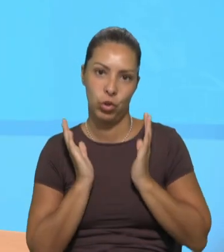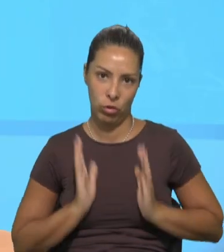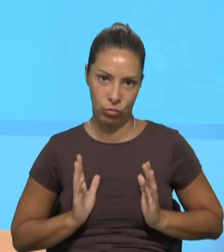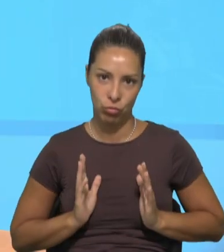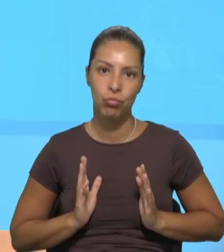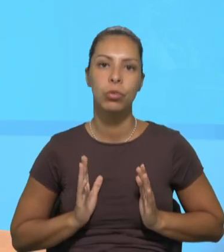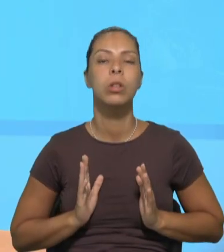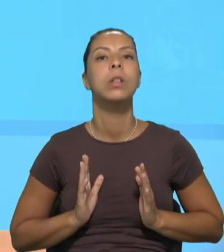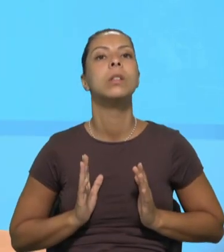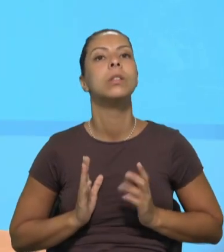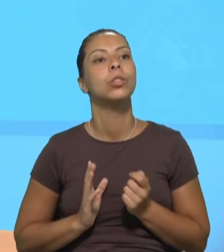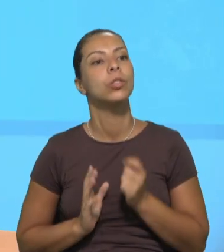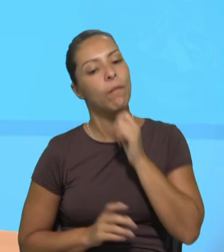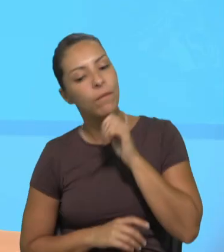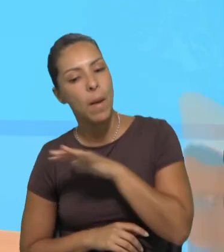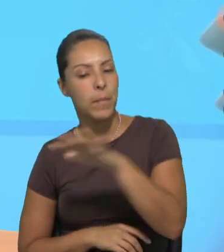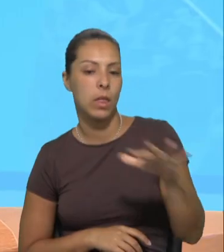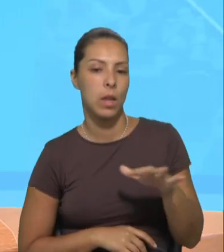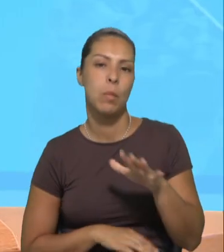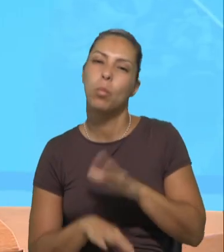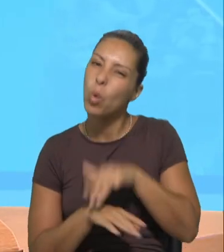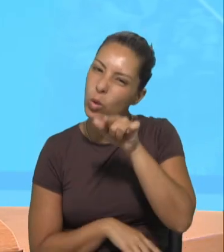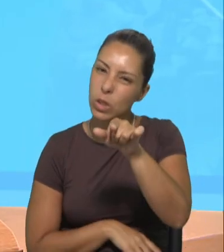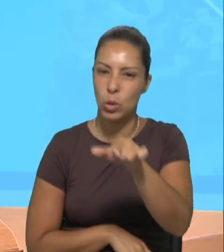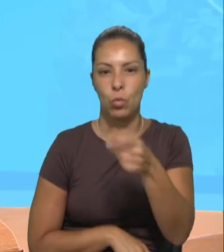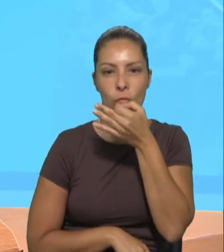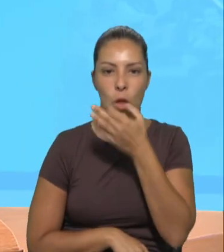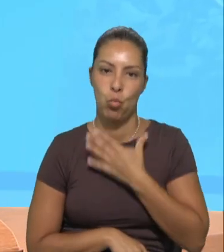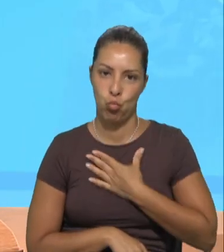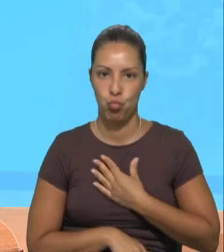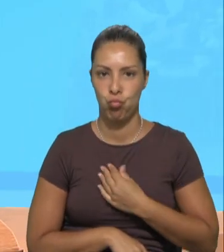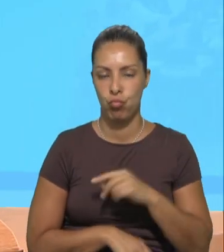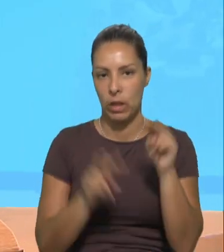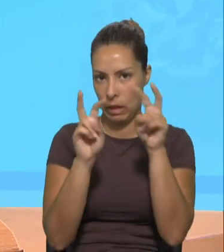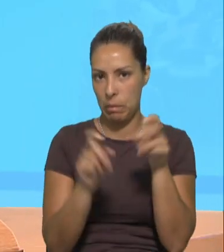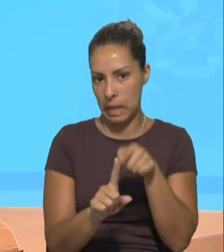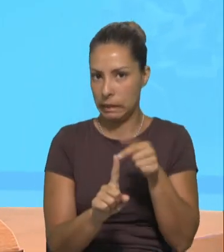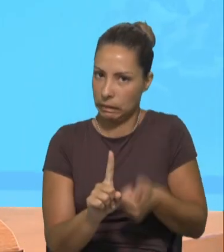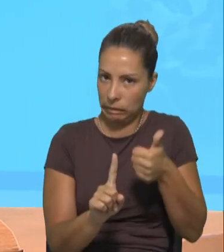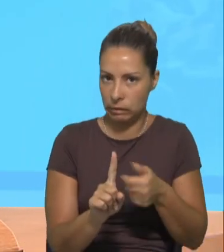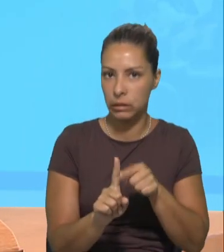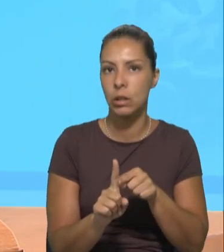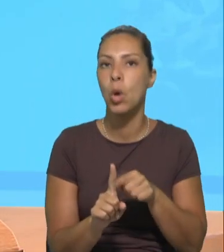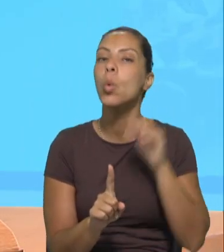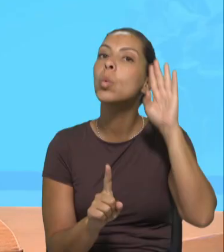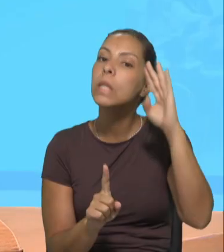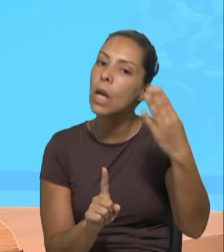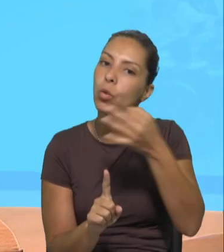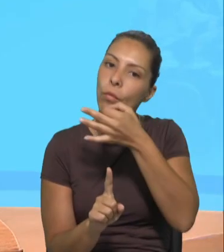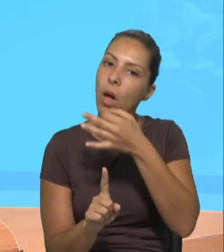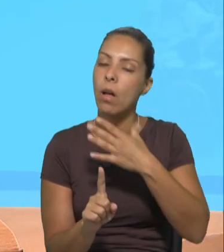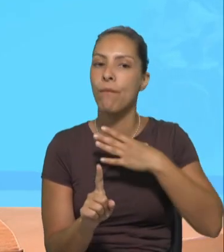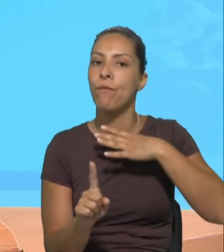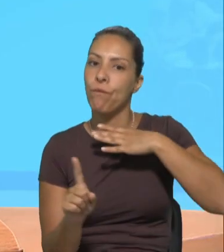passados em família. Sim, e é sobretudo isso que eu gostaria de sublinhar. Sei que estou a falar de férias